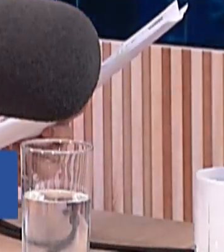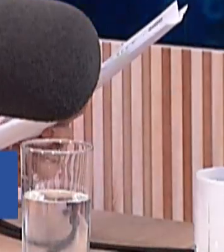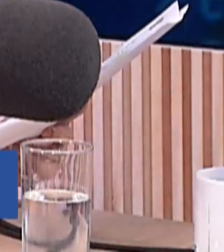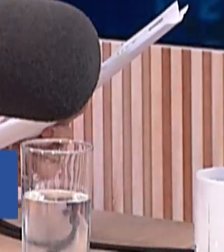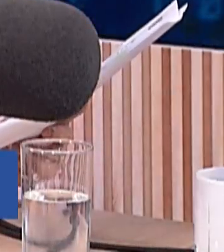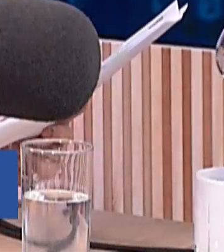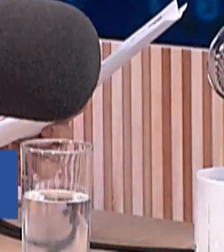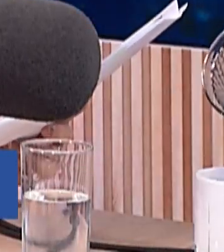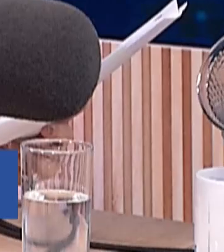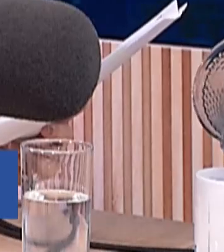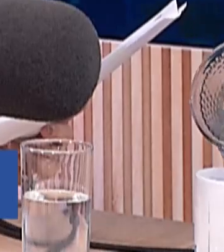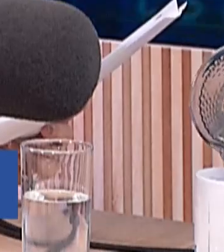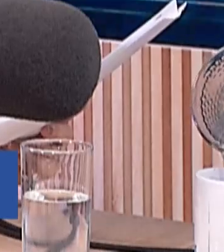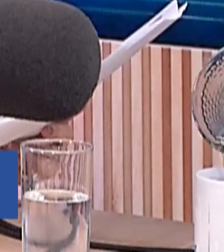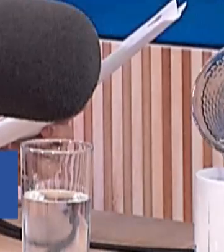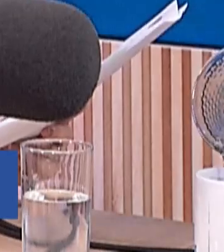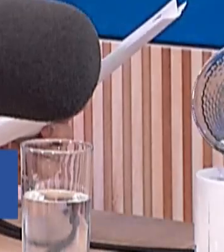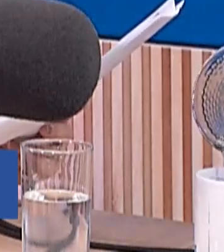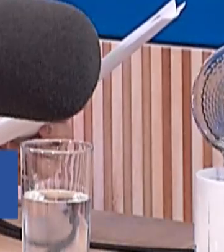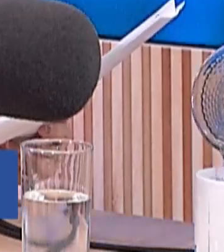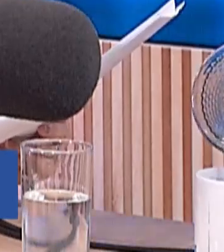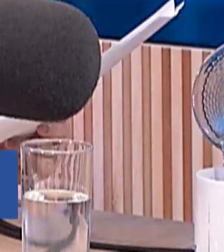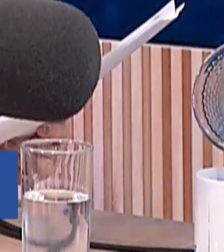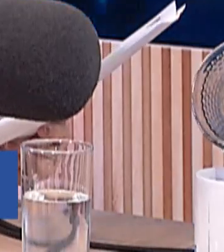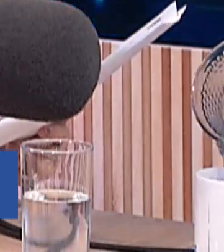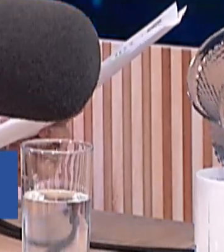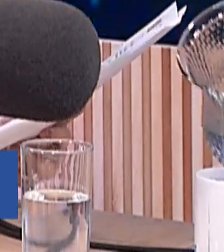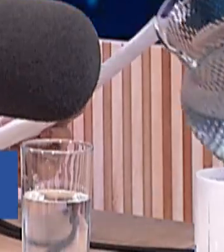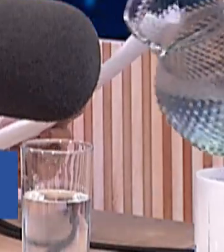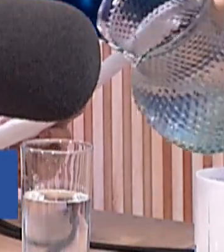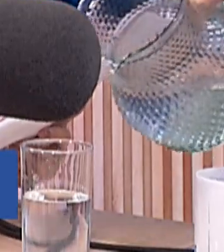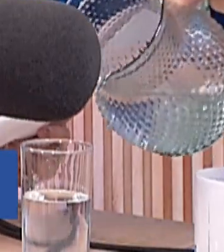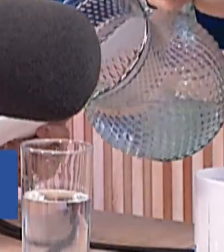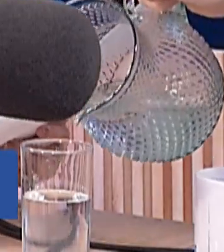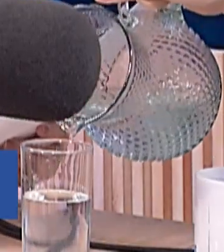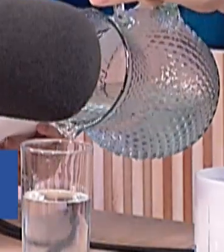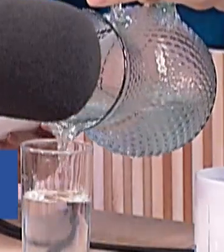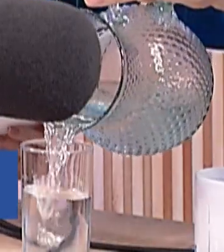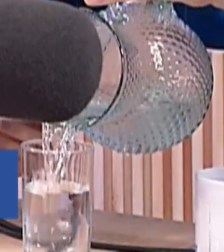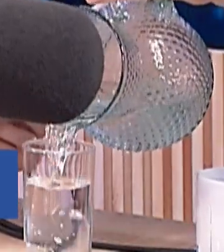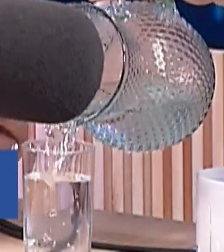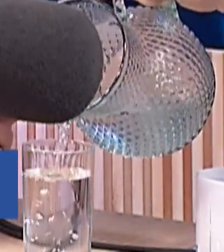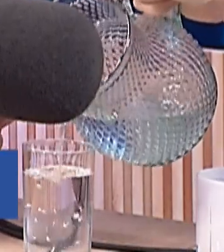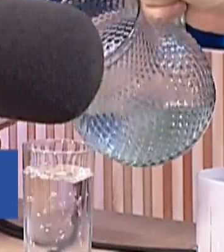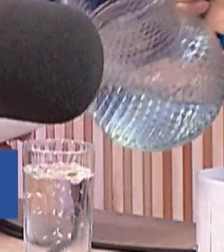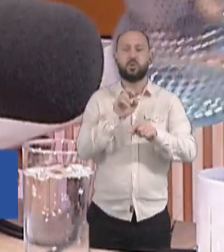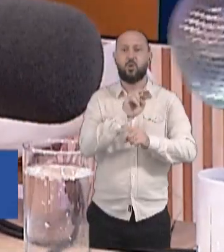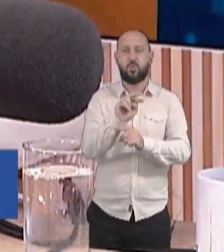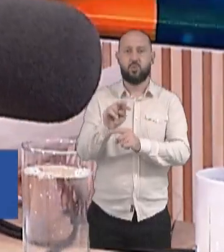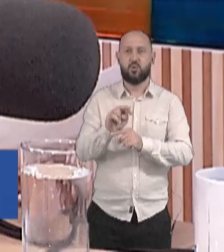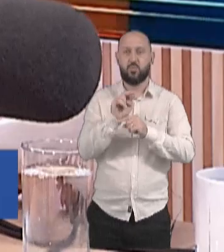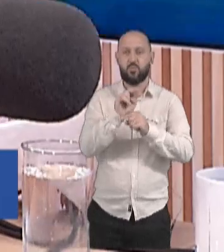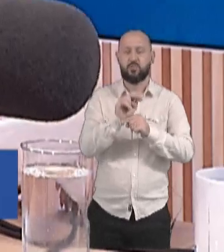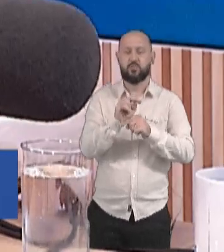evento com relação às políticas públicas voltadas à gestão e também à